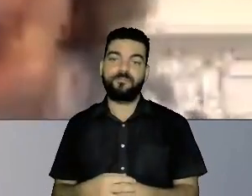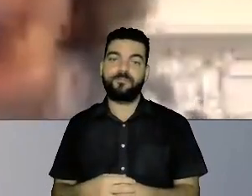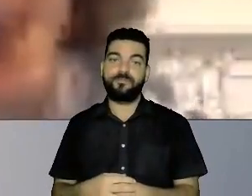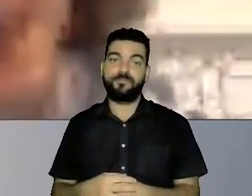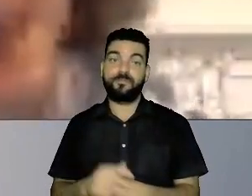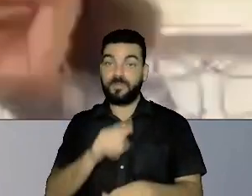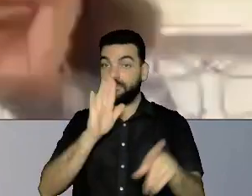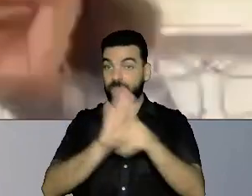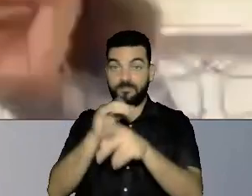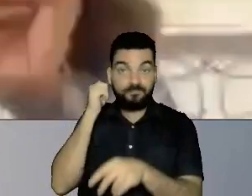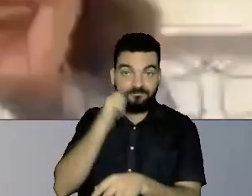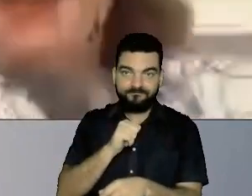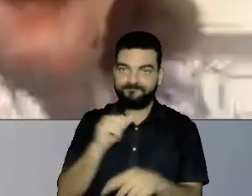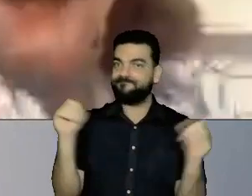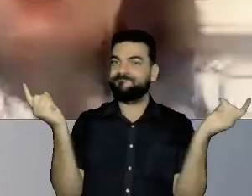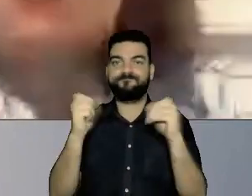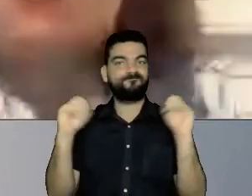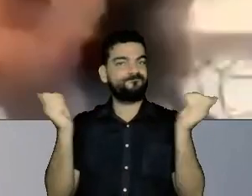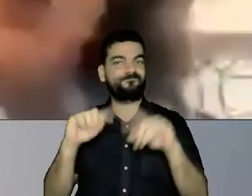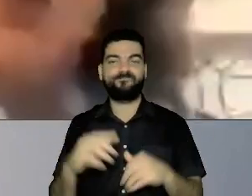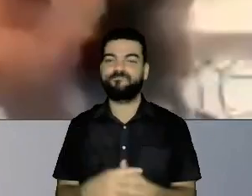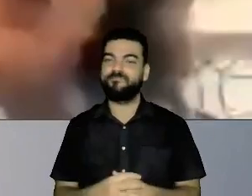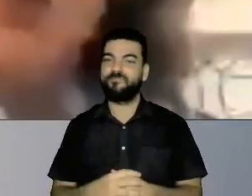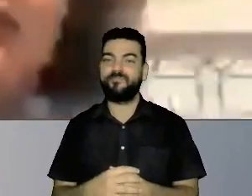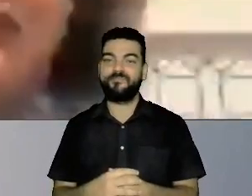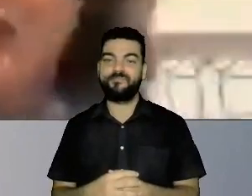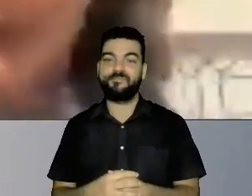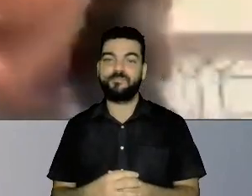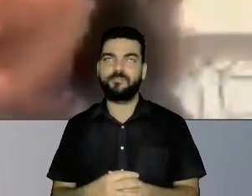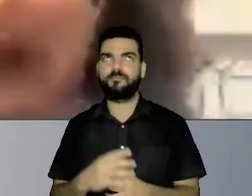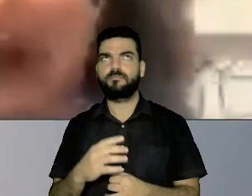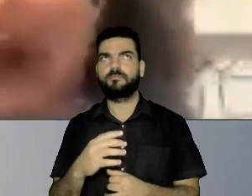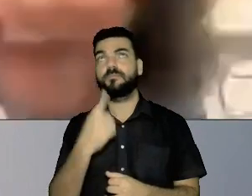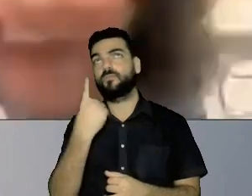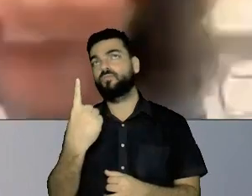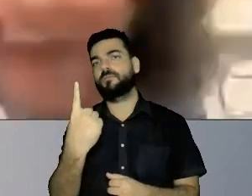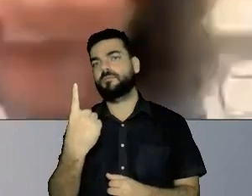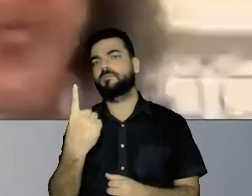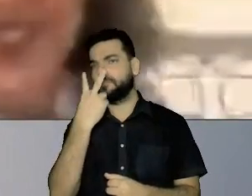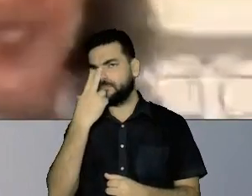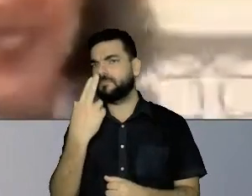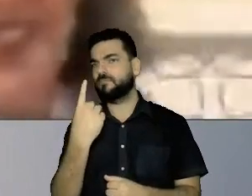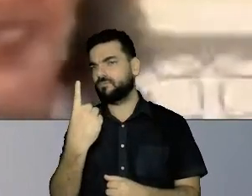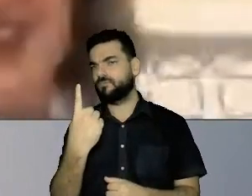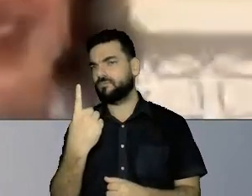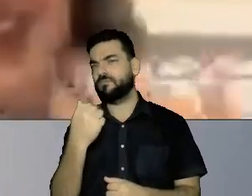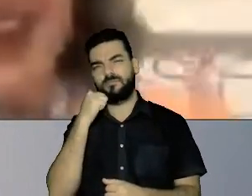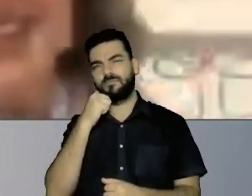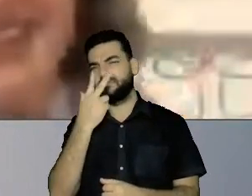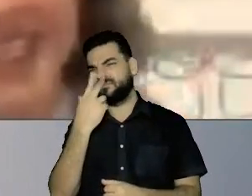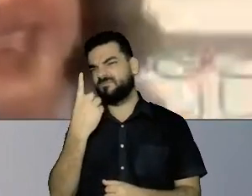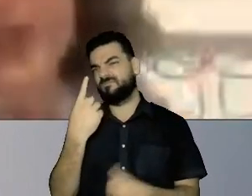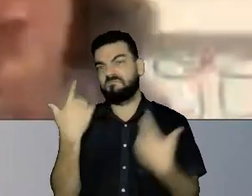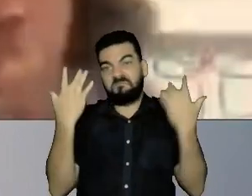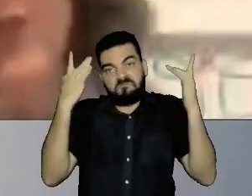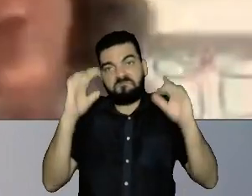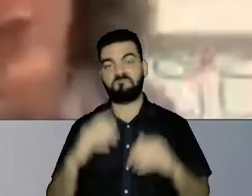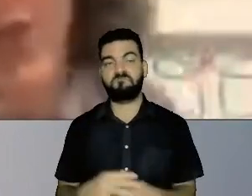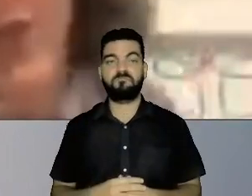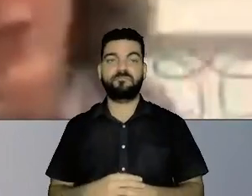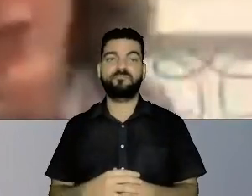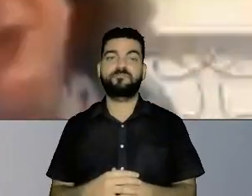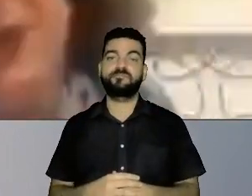mulheres também. Aliás, tinha uma múmia que a gente não sabe se era mulher ou homem. Elas chegam